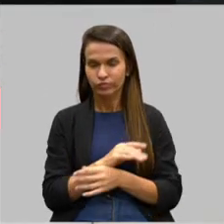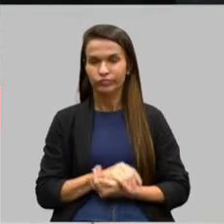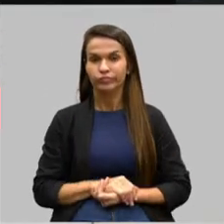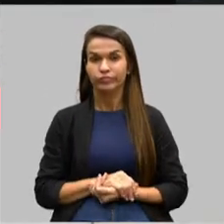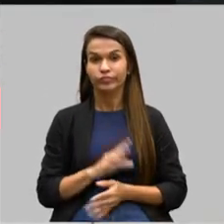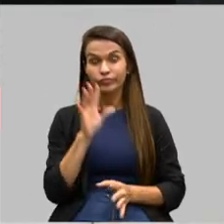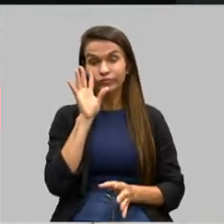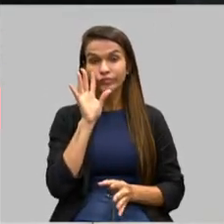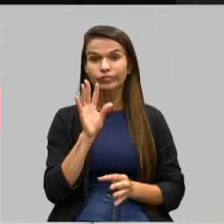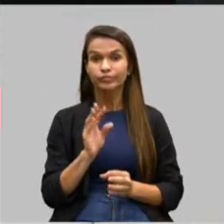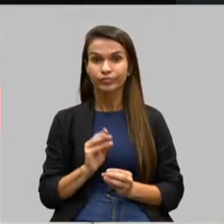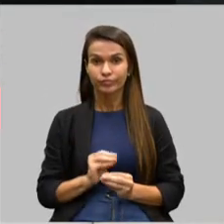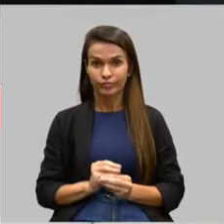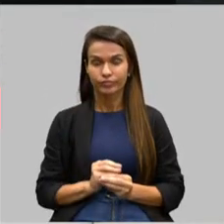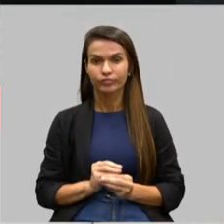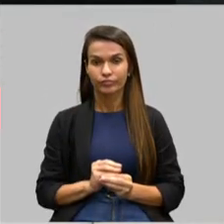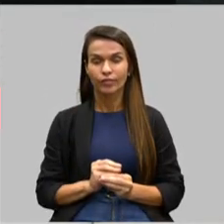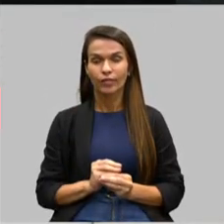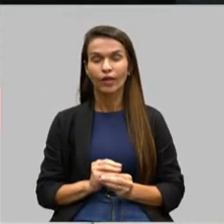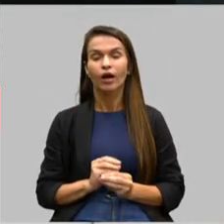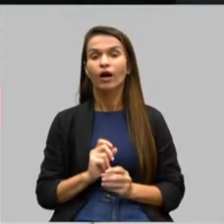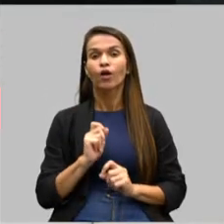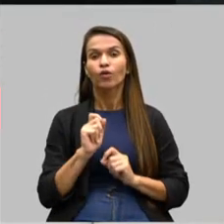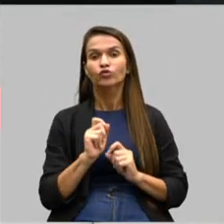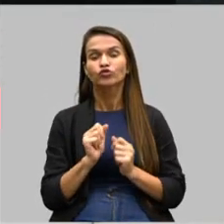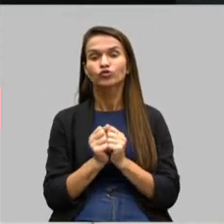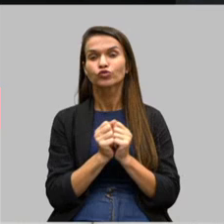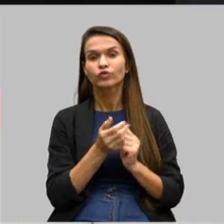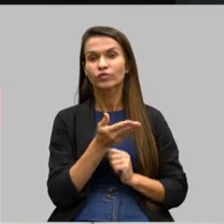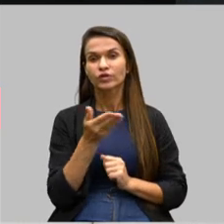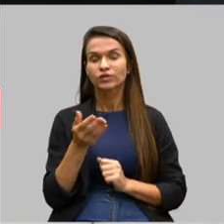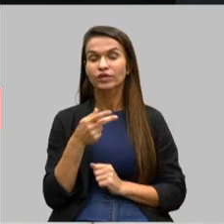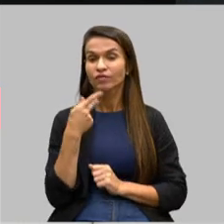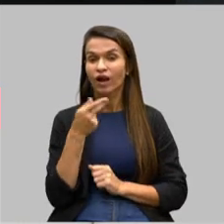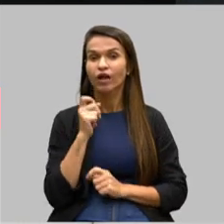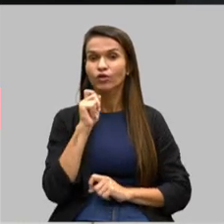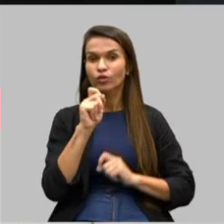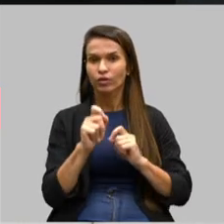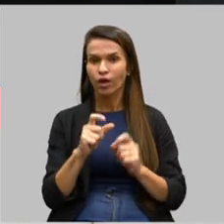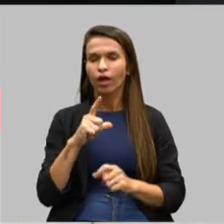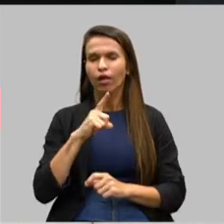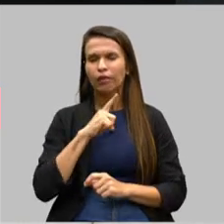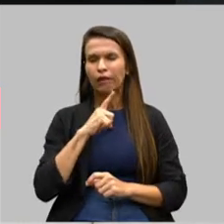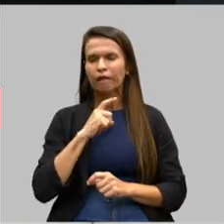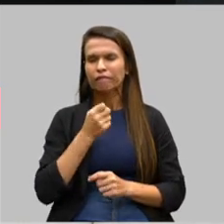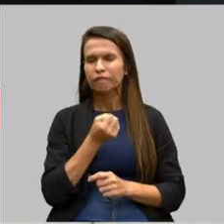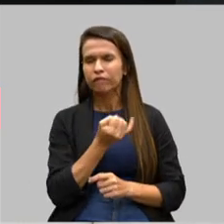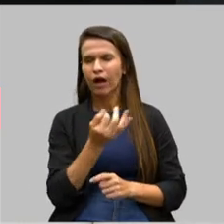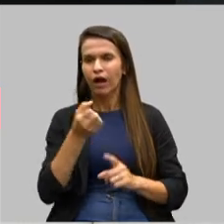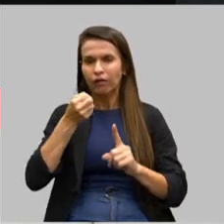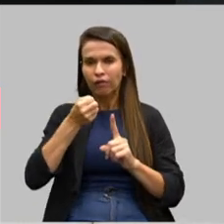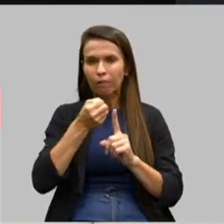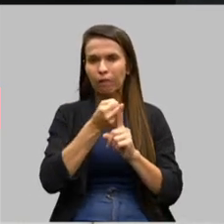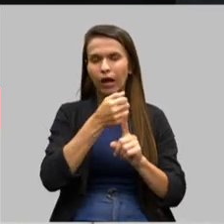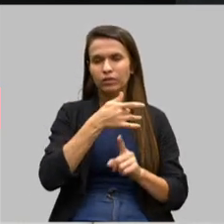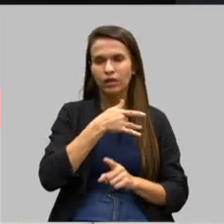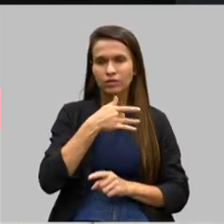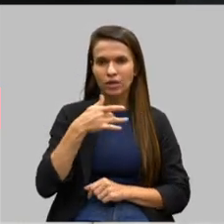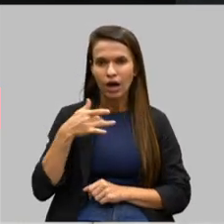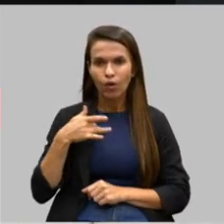Concluindo, eu concluo aqui com vocês dizendo, nós temos muitos impactos na saúde,